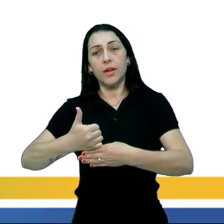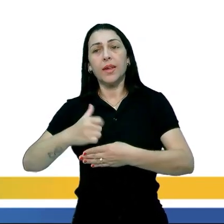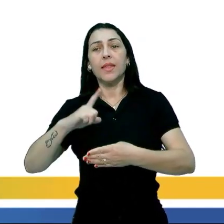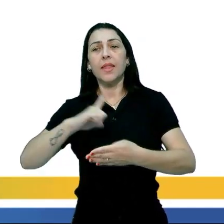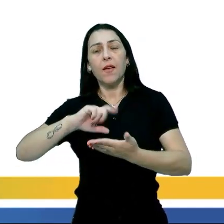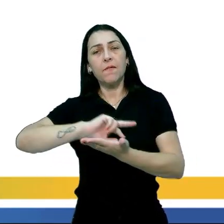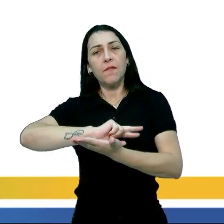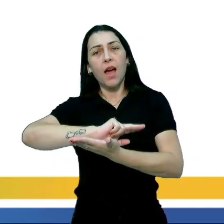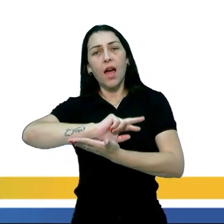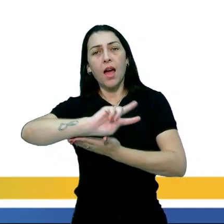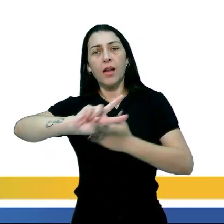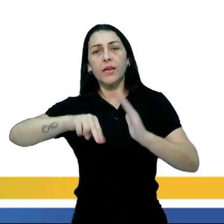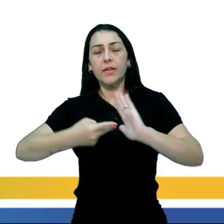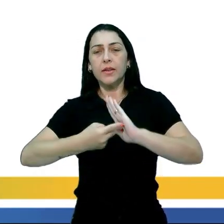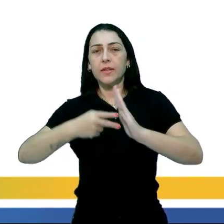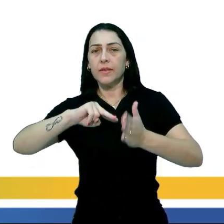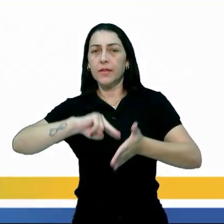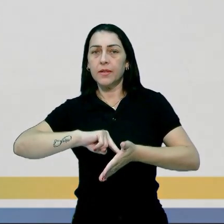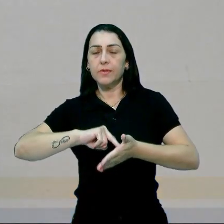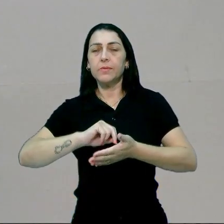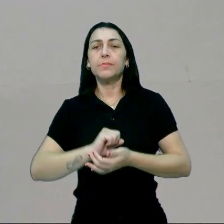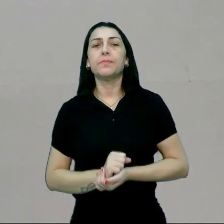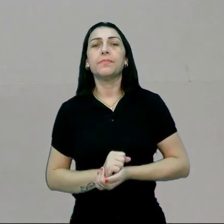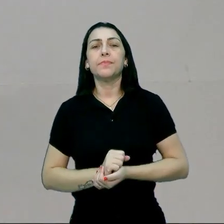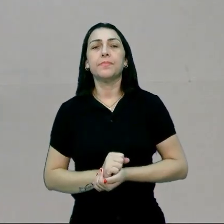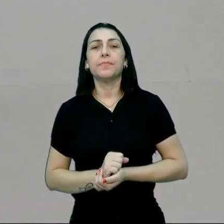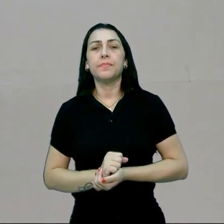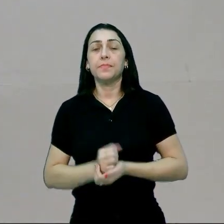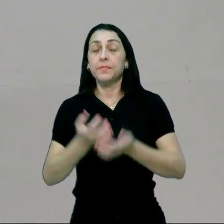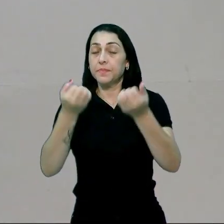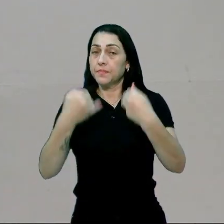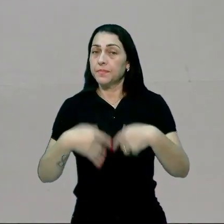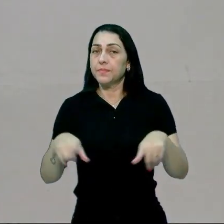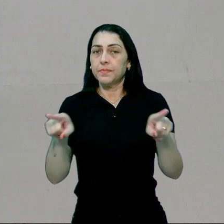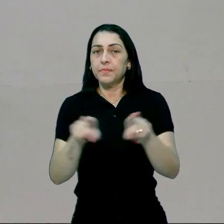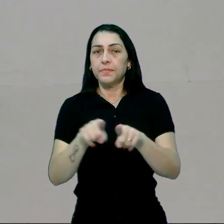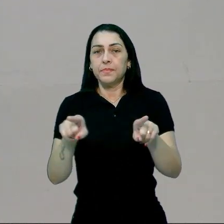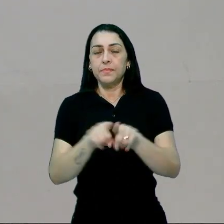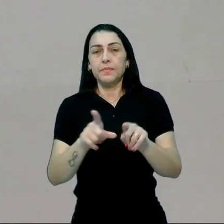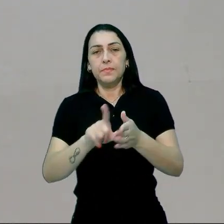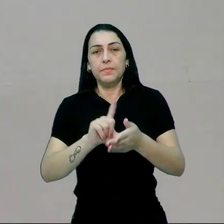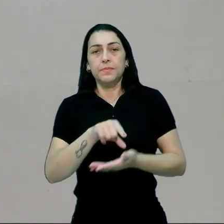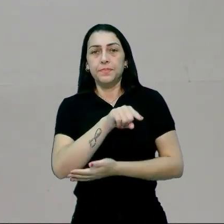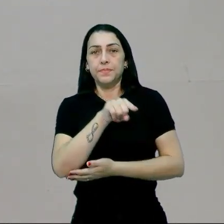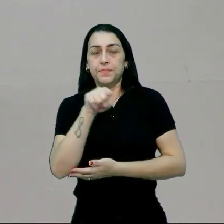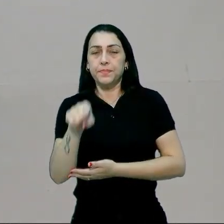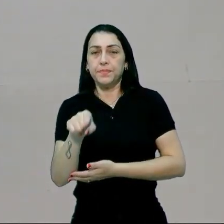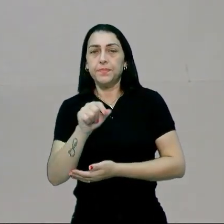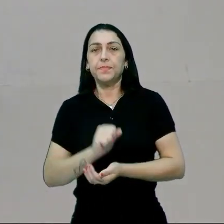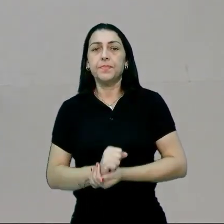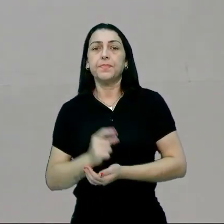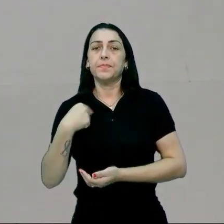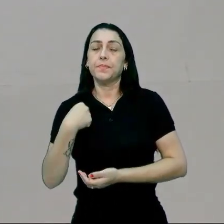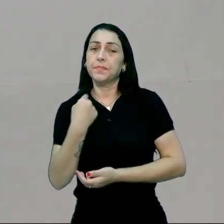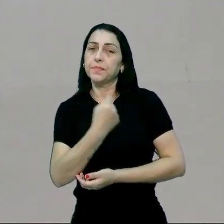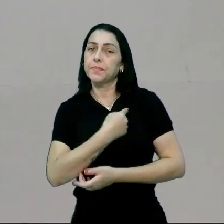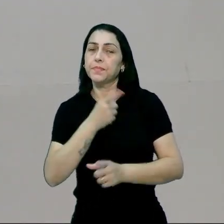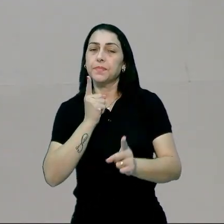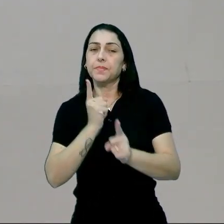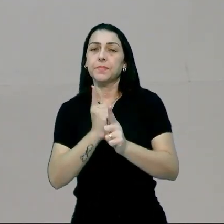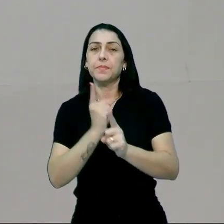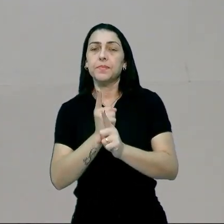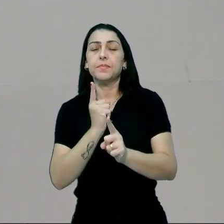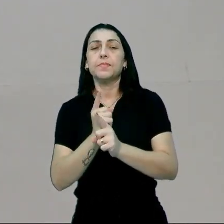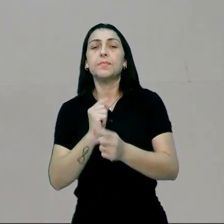de significação. Conforme eu expliquei também anteriormente a vocês, nós encontramos